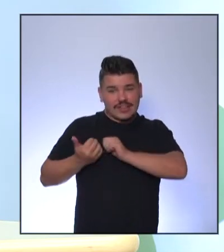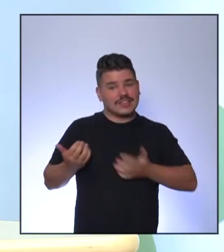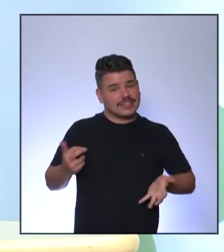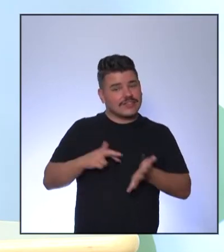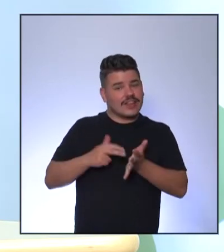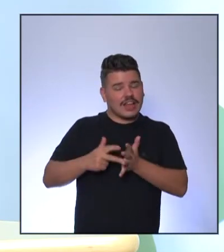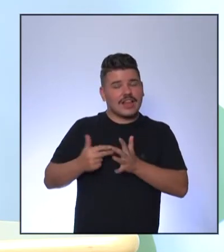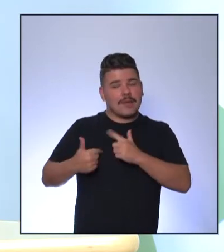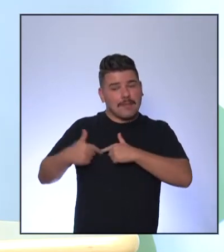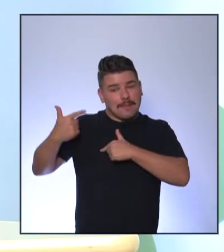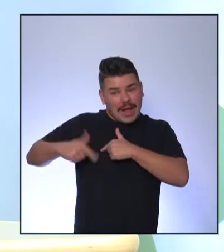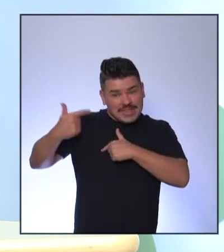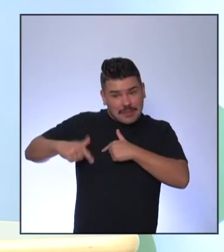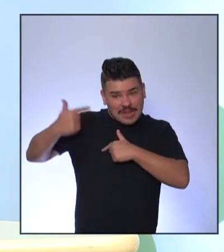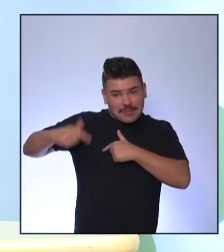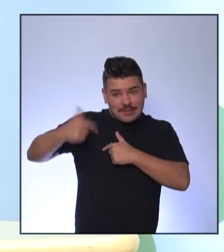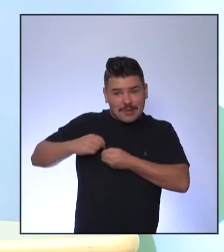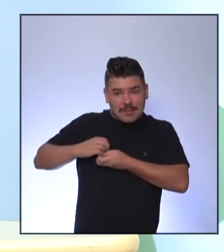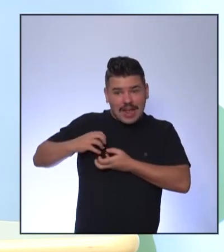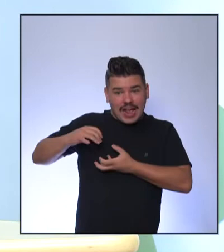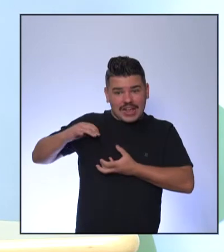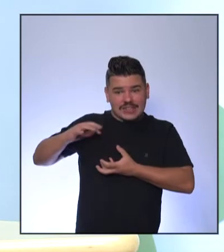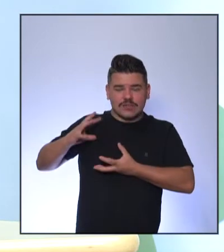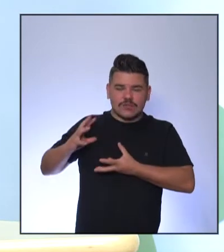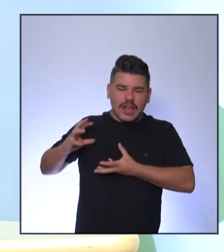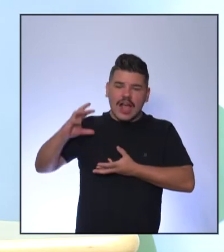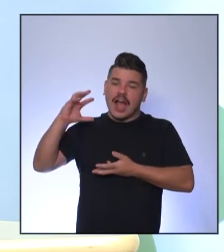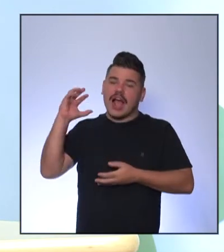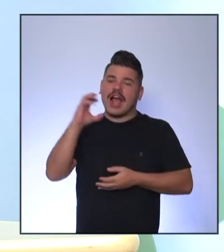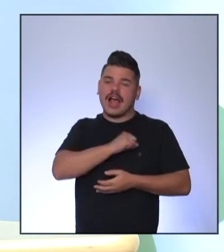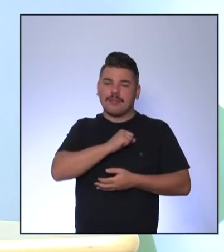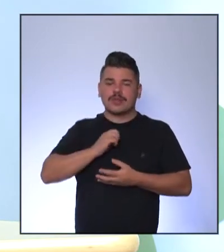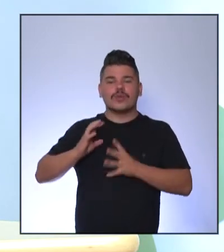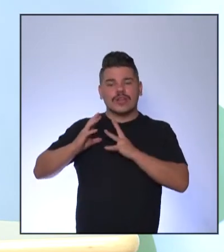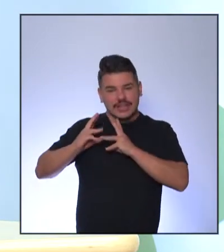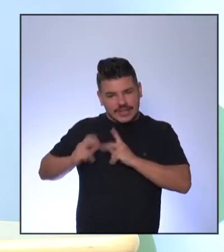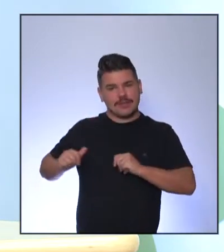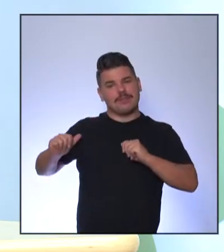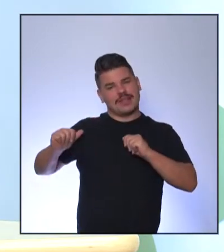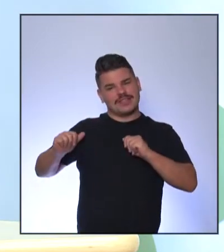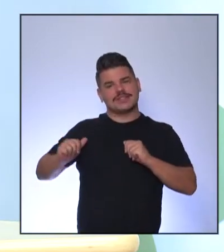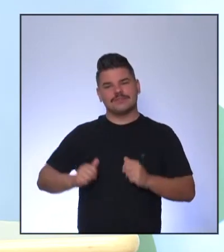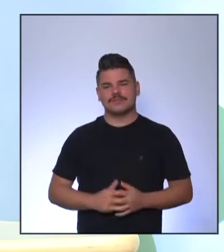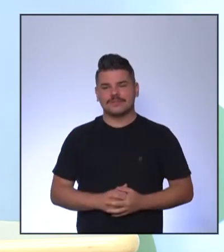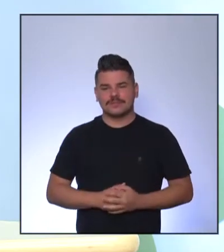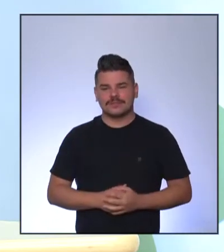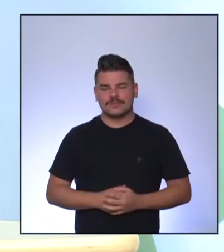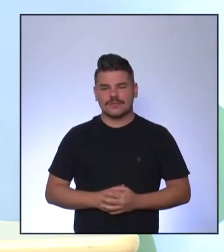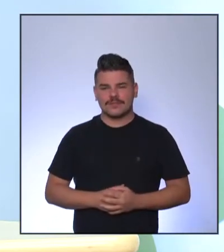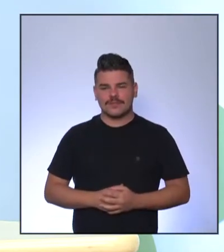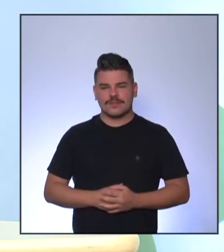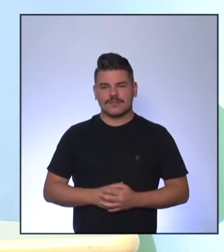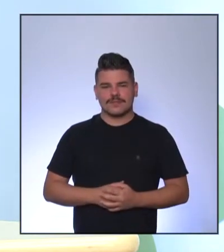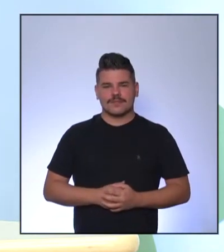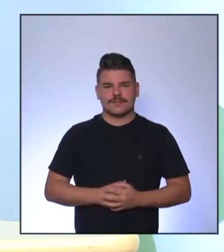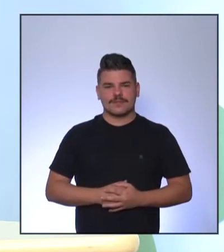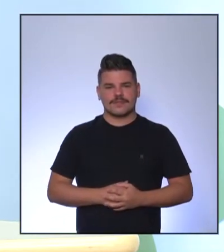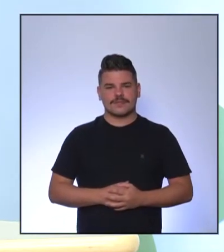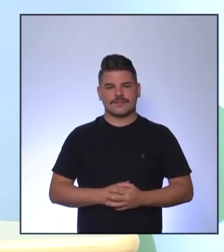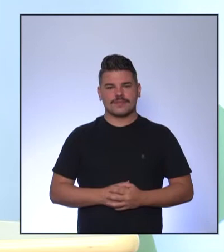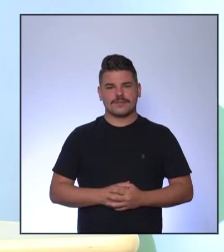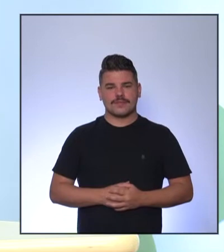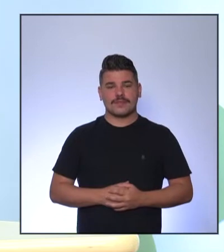aumentando a concentração e favorecendo com que a reação aconteça mais rápido. Que reação? De retirar a sujeira, certo? Então,